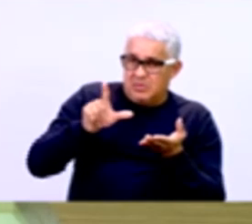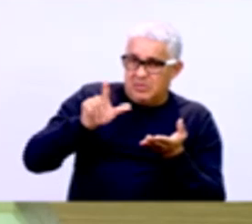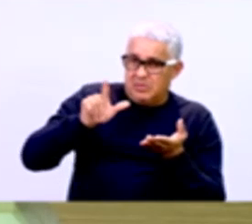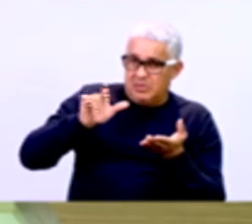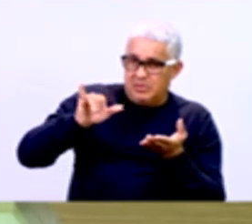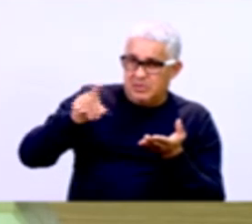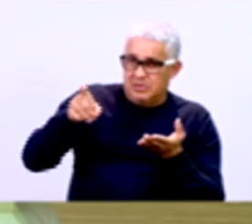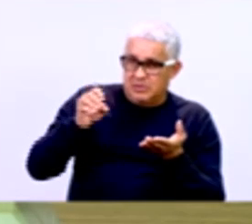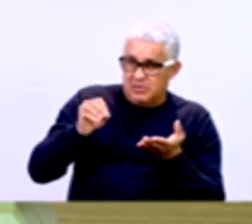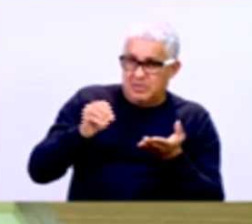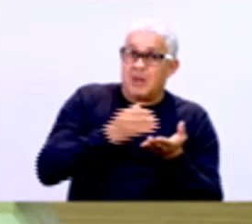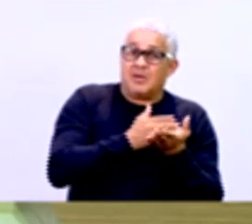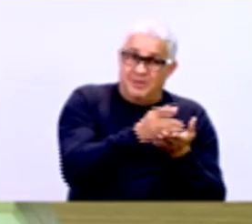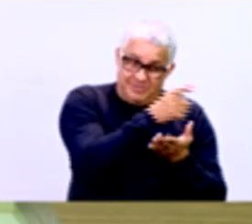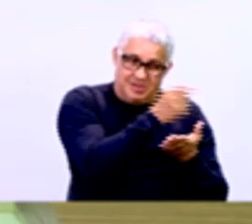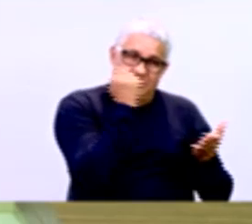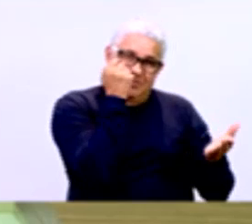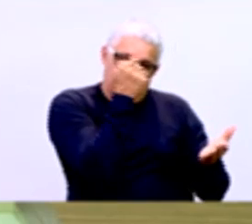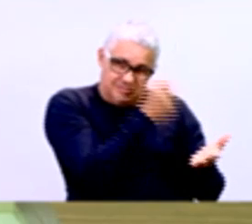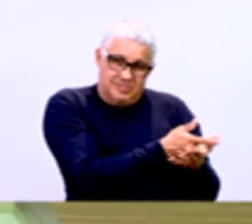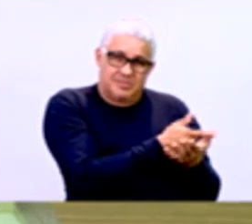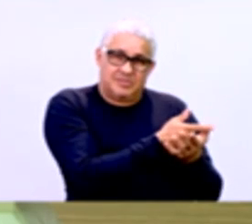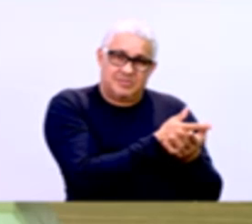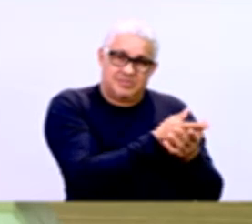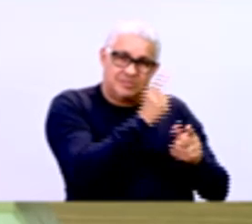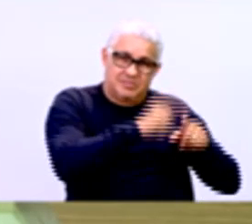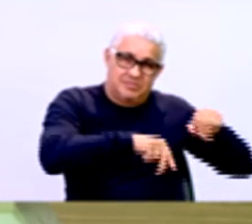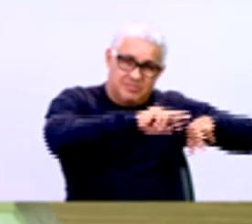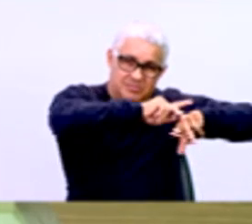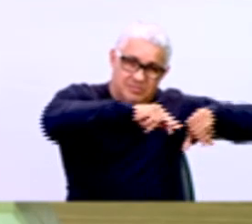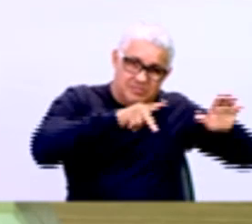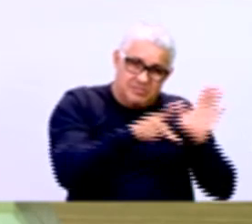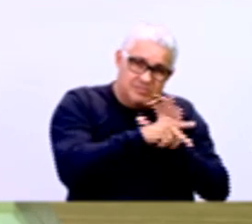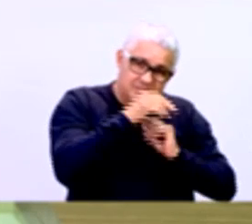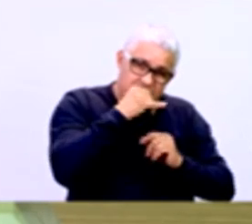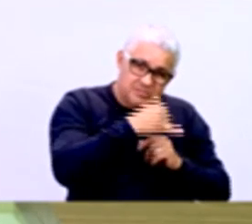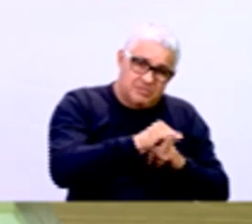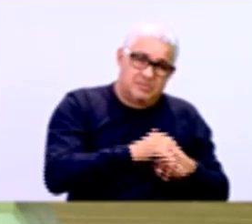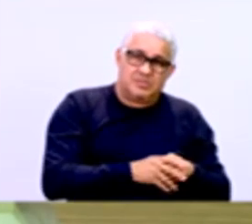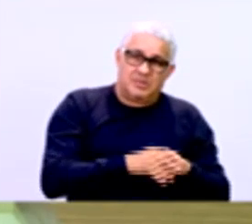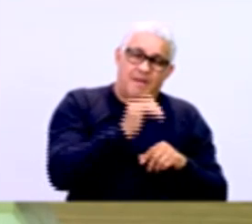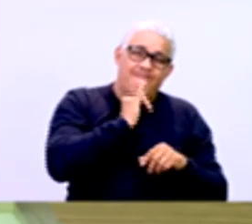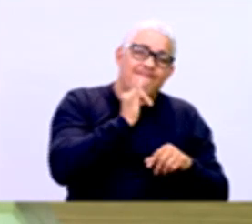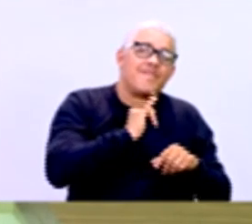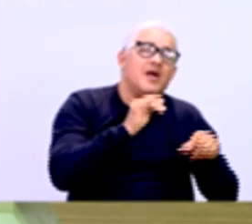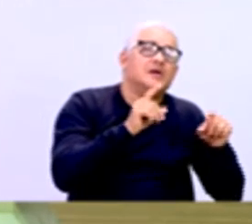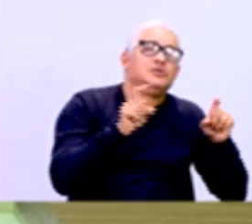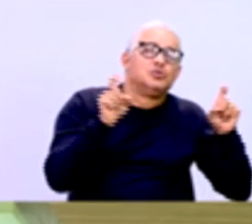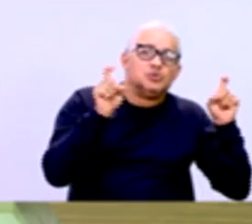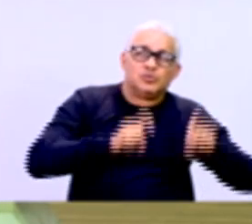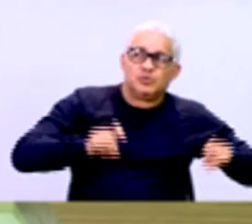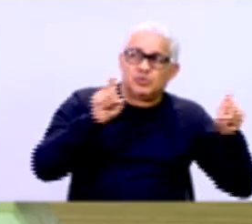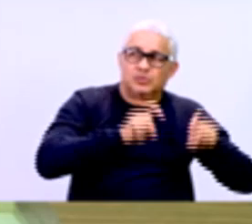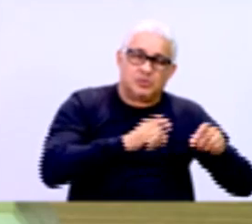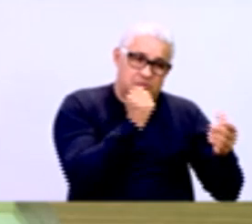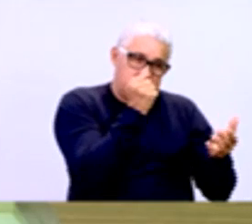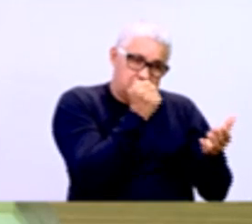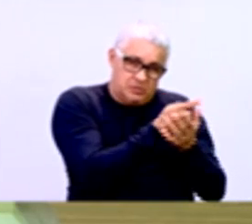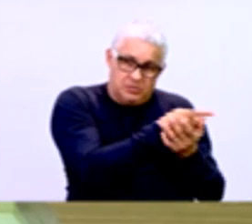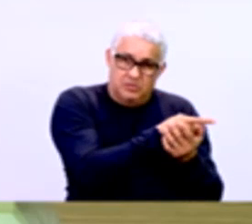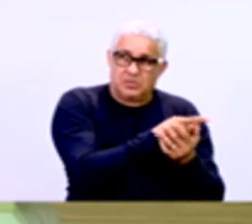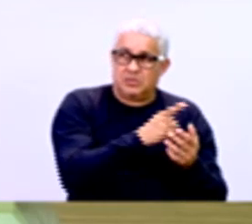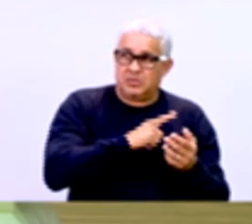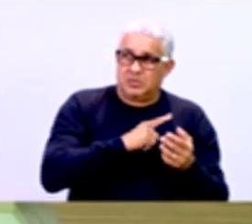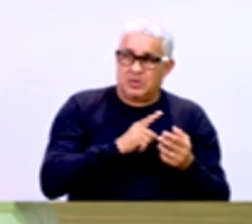você vai comprar componentes eletrônicos. Porque se você compra um componente eletrônico, um computador, que ele tem uma estrutura